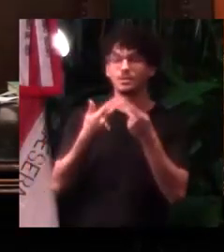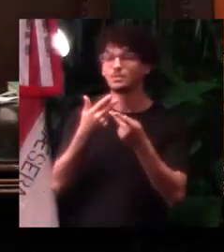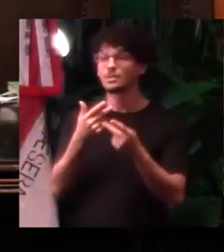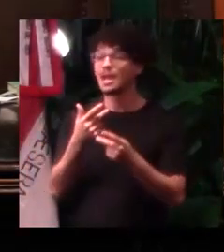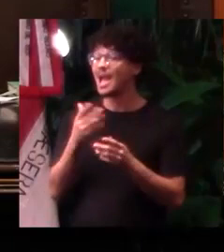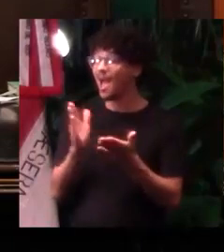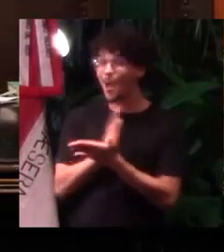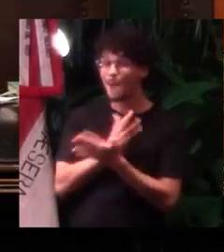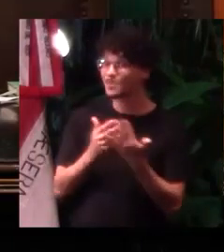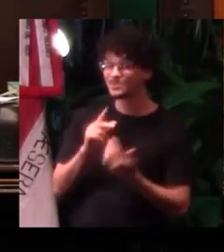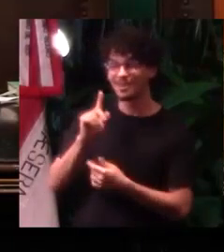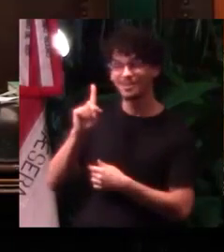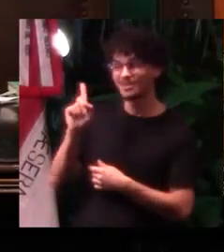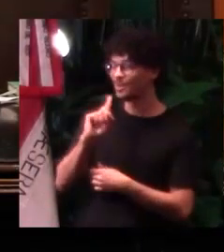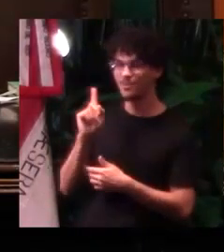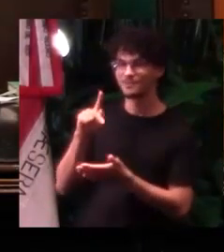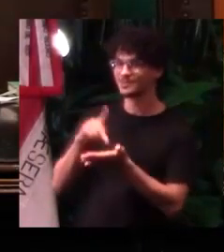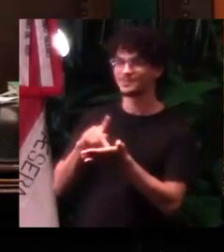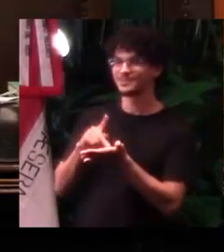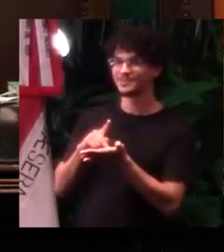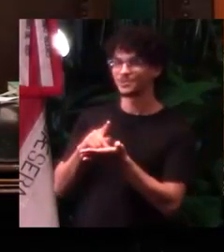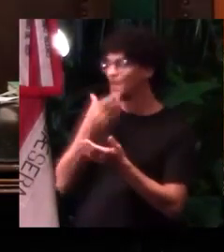não tinha ensinado.